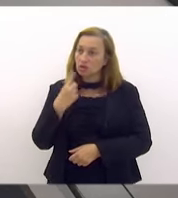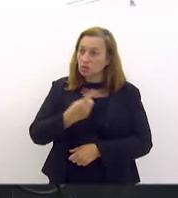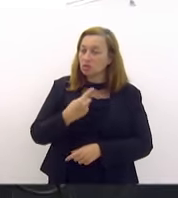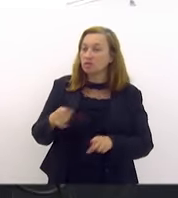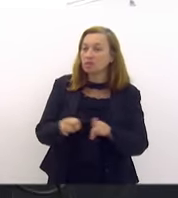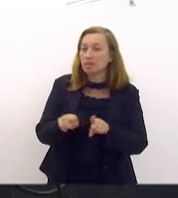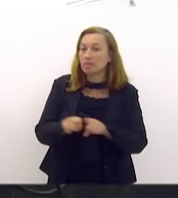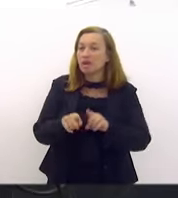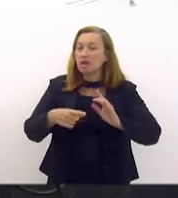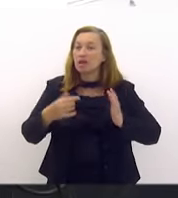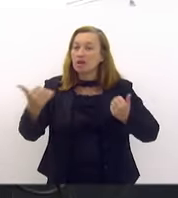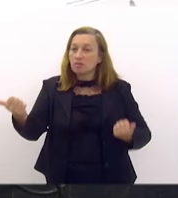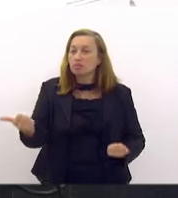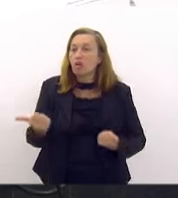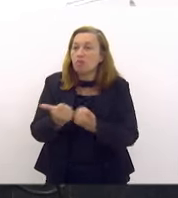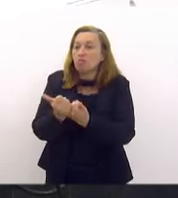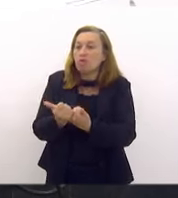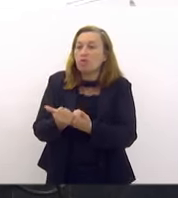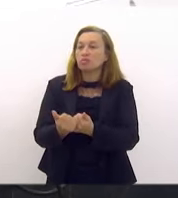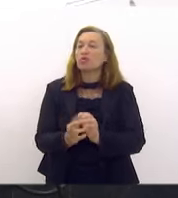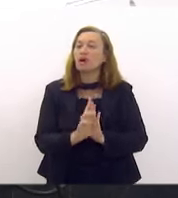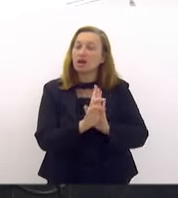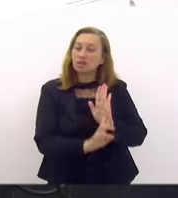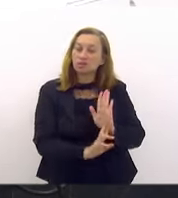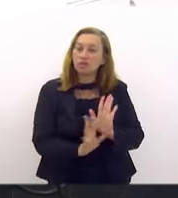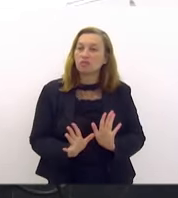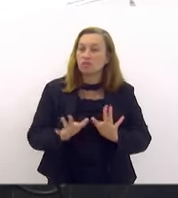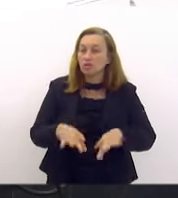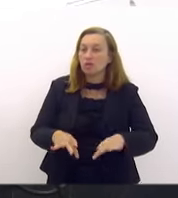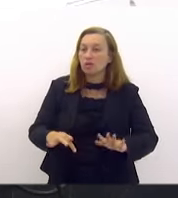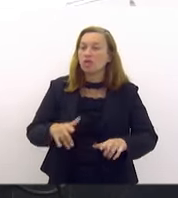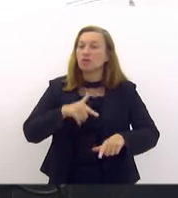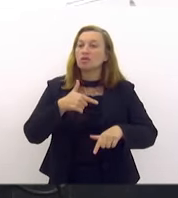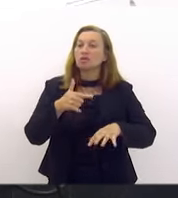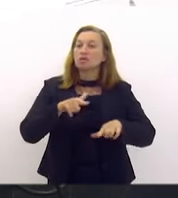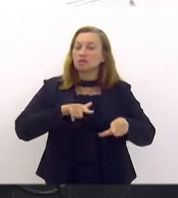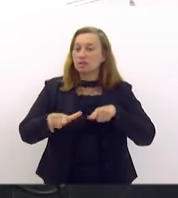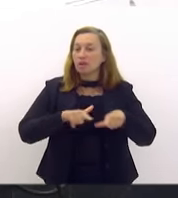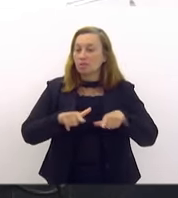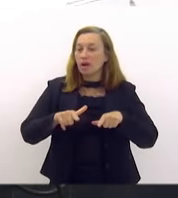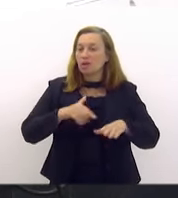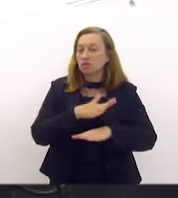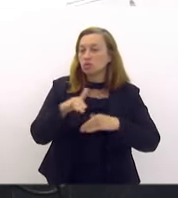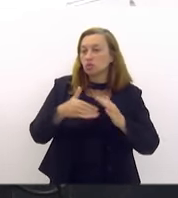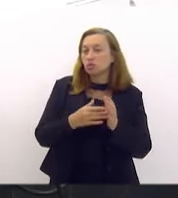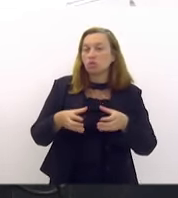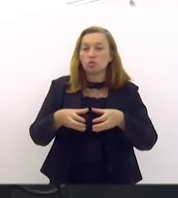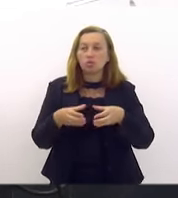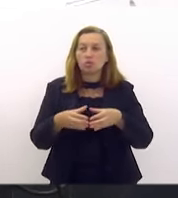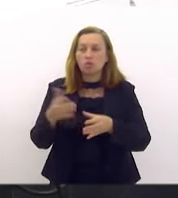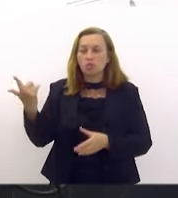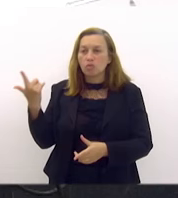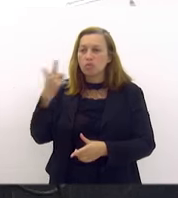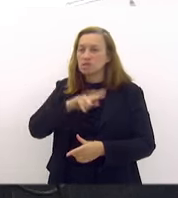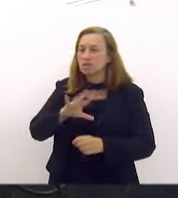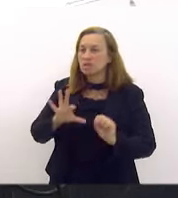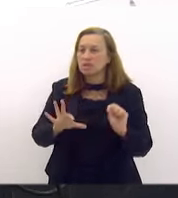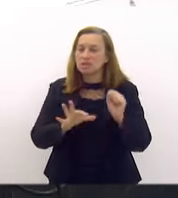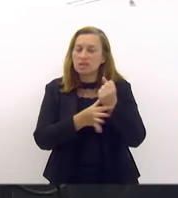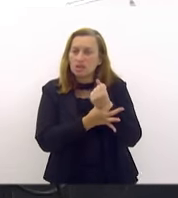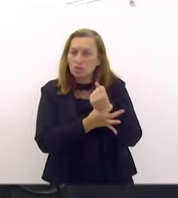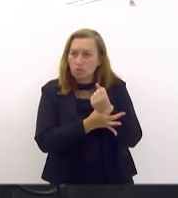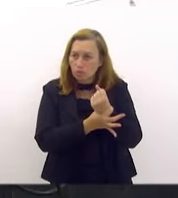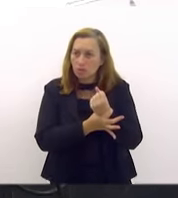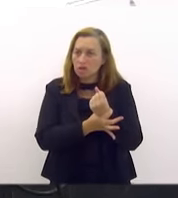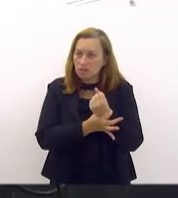relatório final eu acho que é um trabalho de toda essa equipe quanto mais a gente conseguir eh garantir